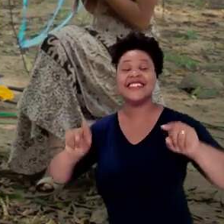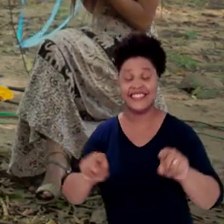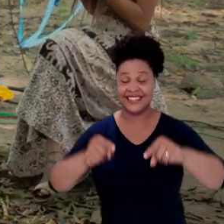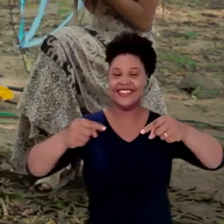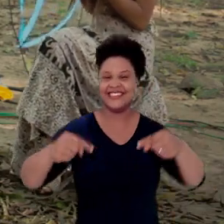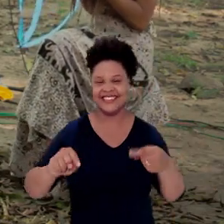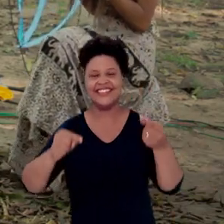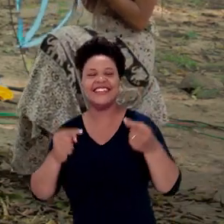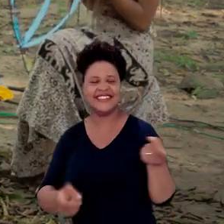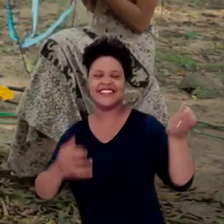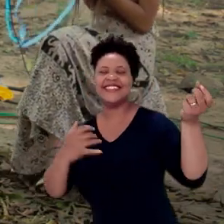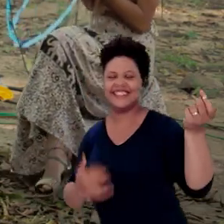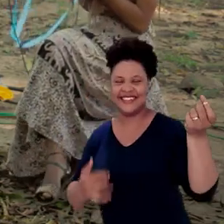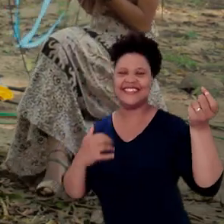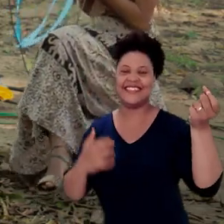taraierera,